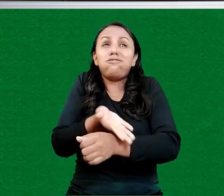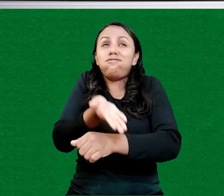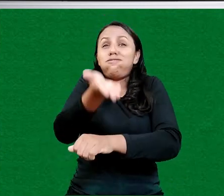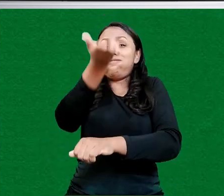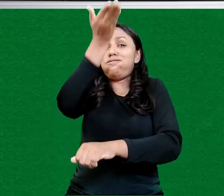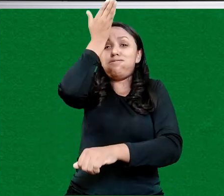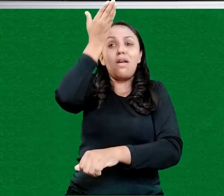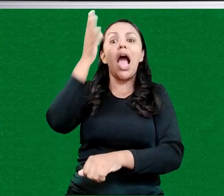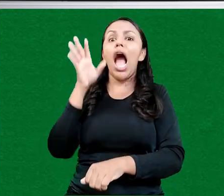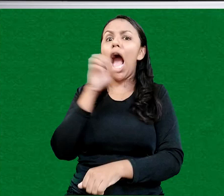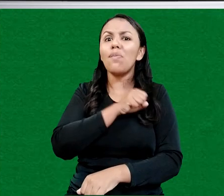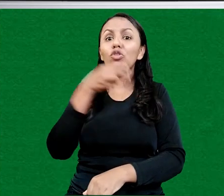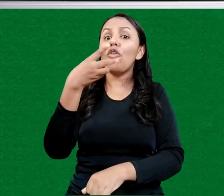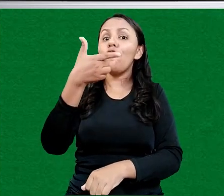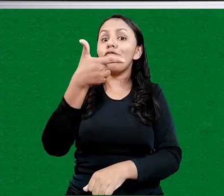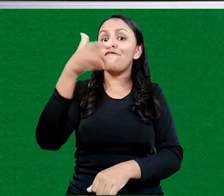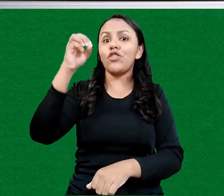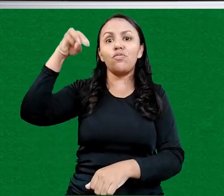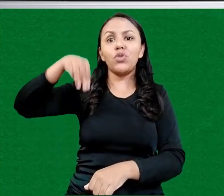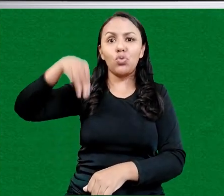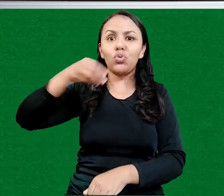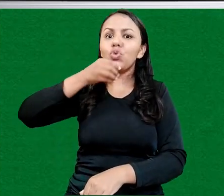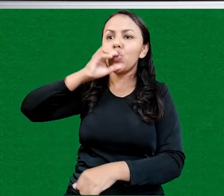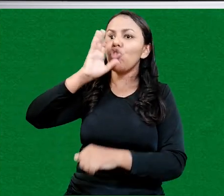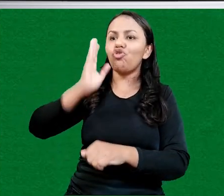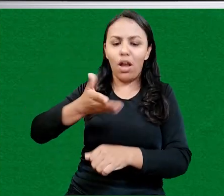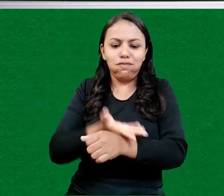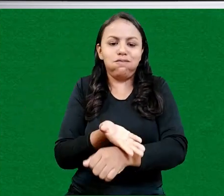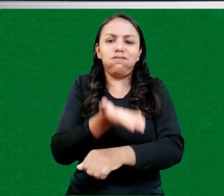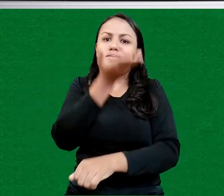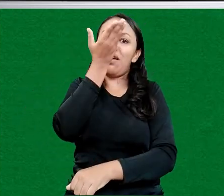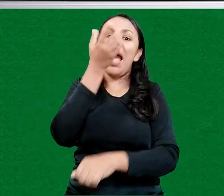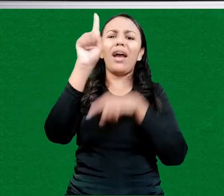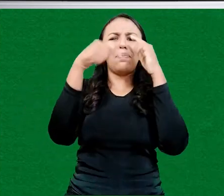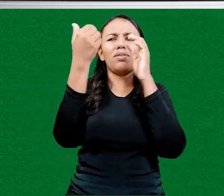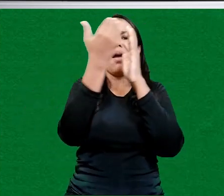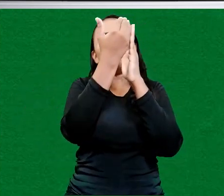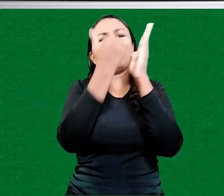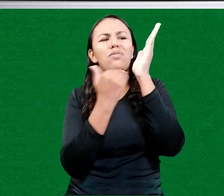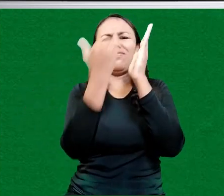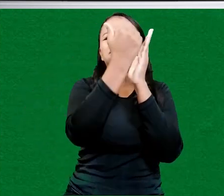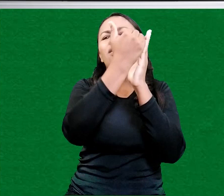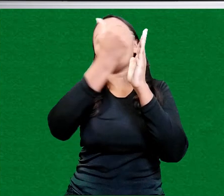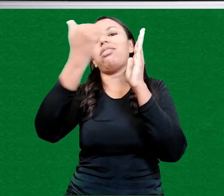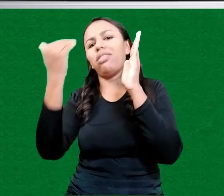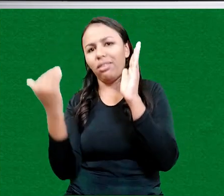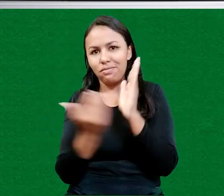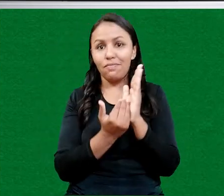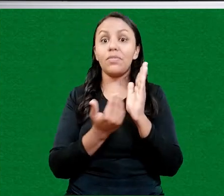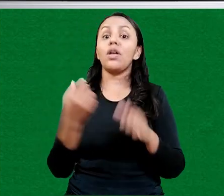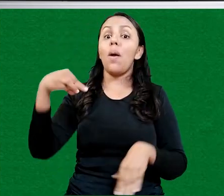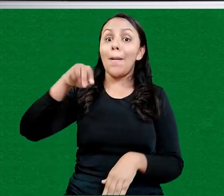com 20 minutos de consumo. E não é interessante porque vai cair a sua performance. A maltodestrina, ela